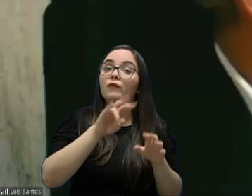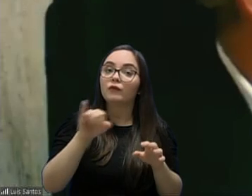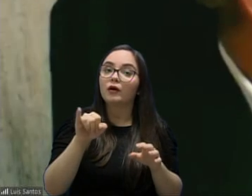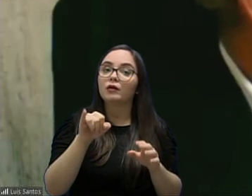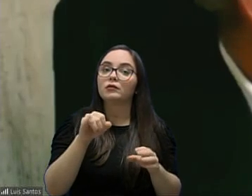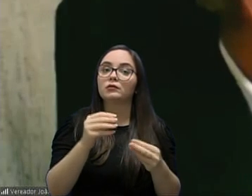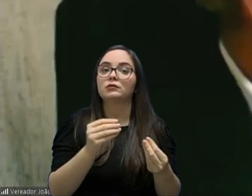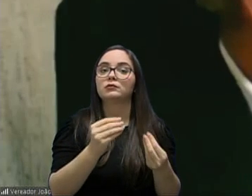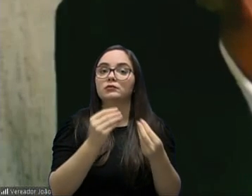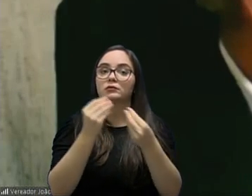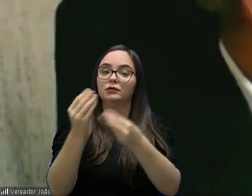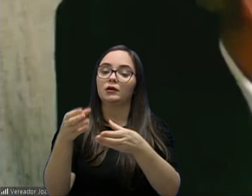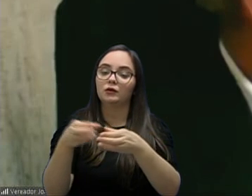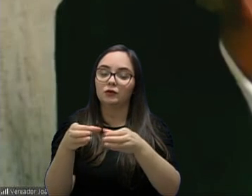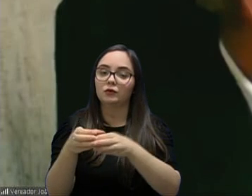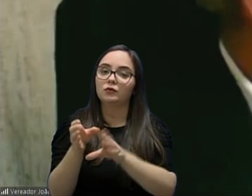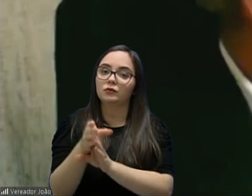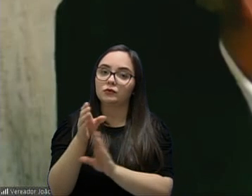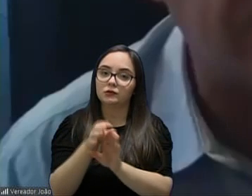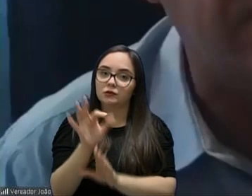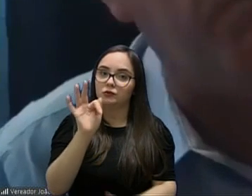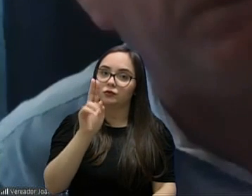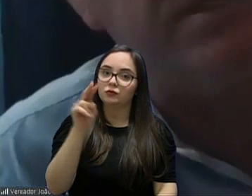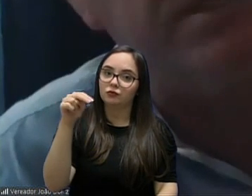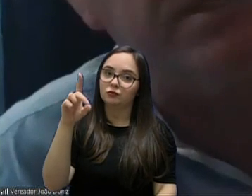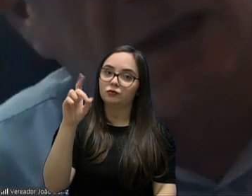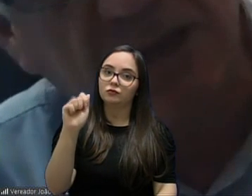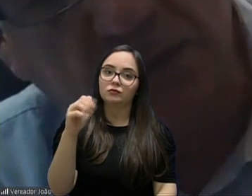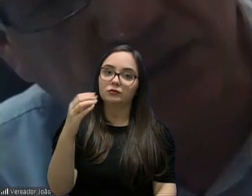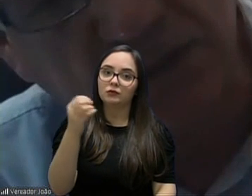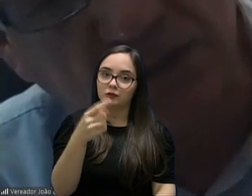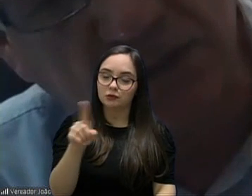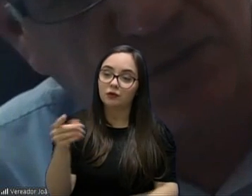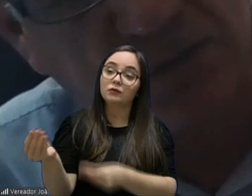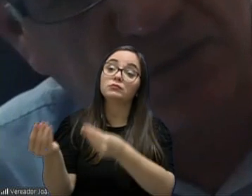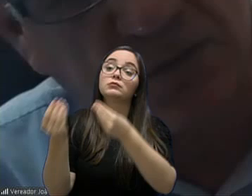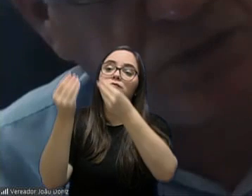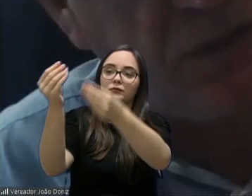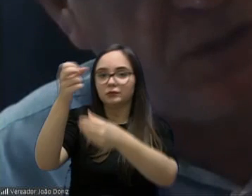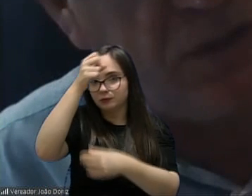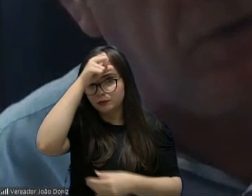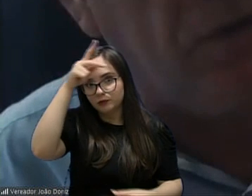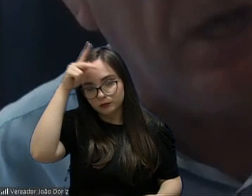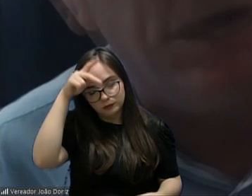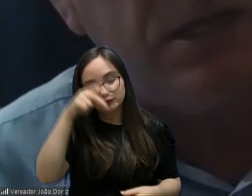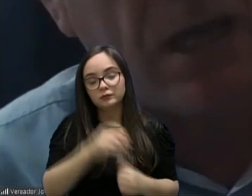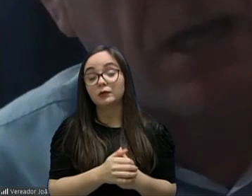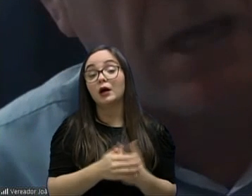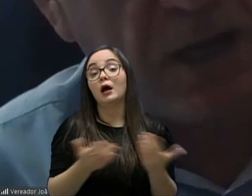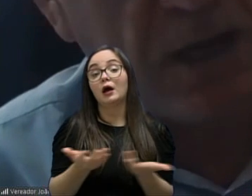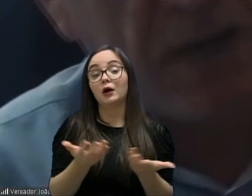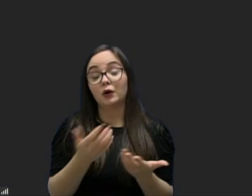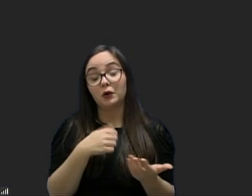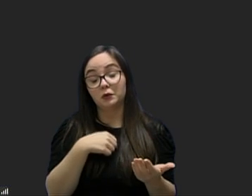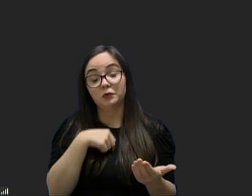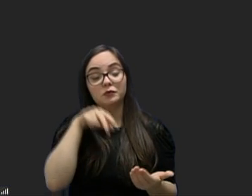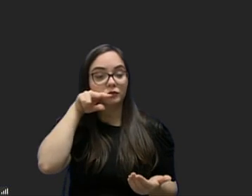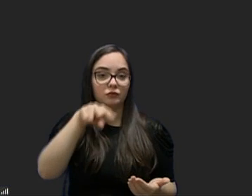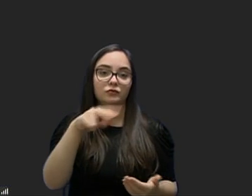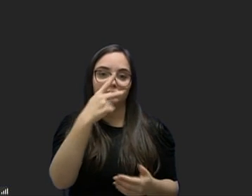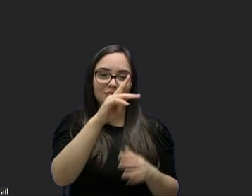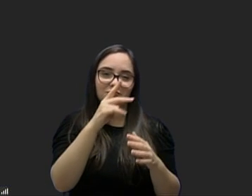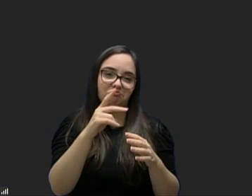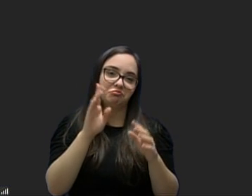apreciação do Conselho da Fundação para ser encaminhado para o Executivo. E agora, tive essa informação através das suas redes sociais, depois vou falar com